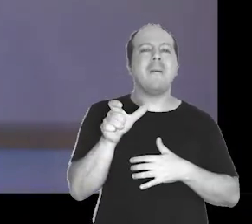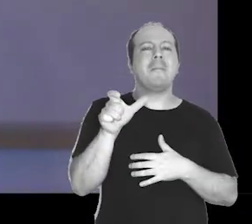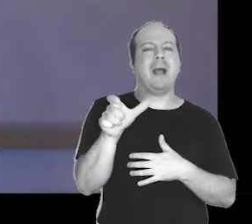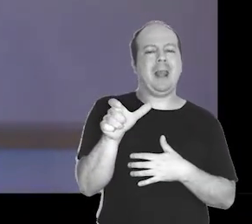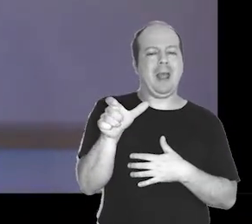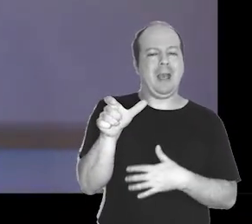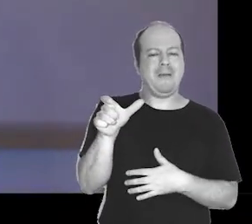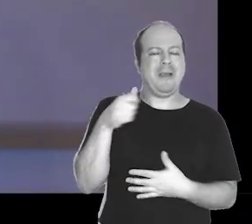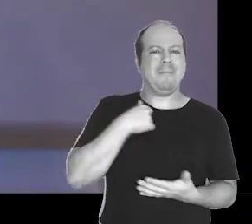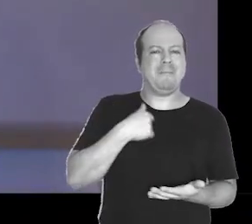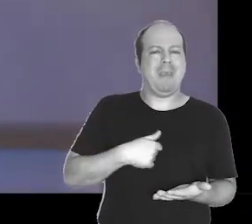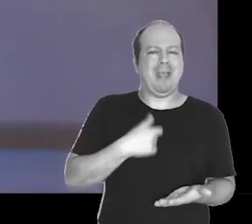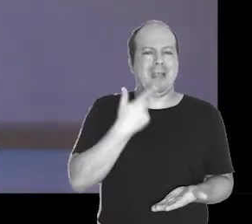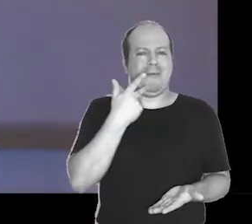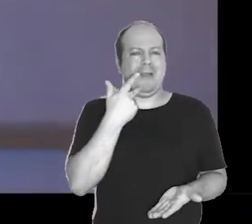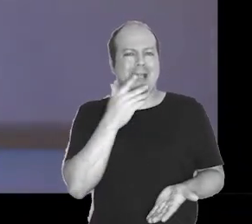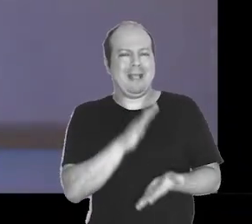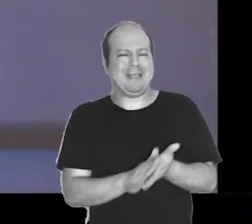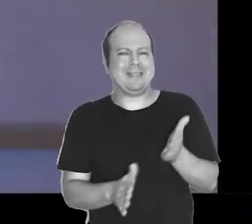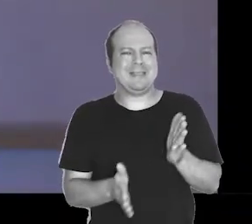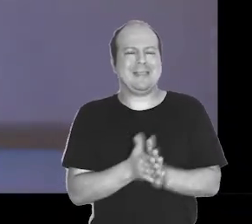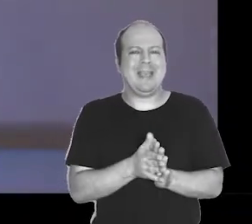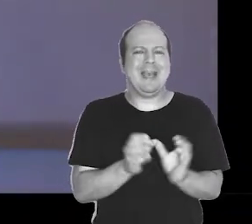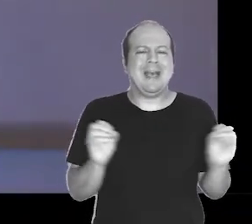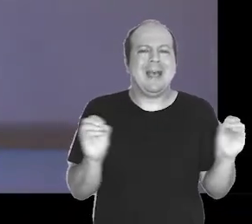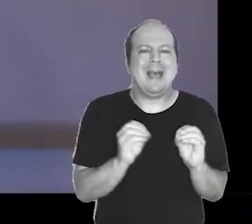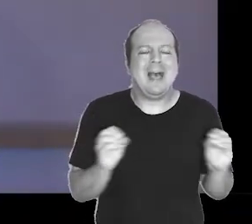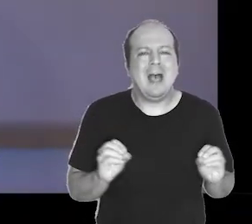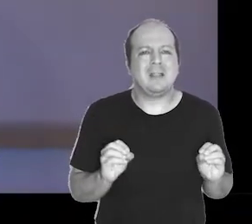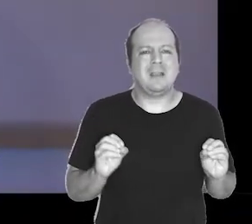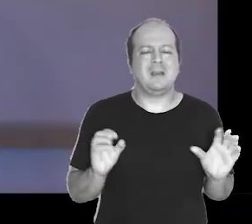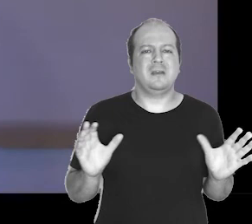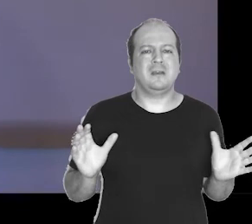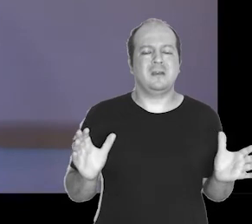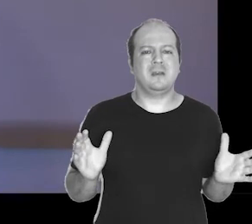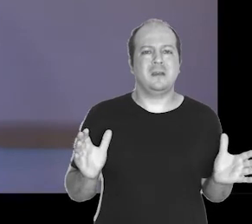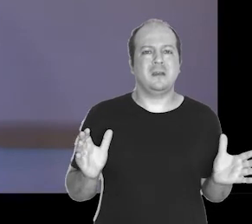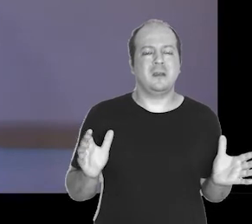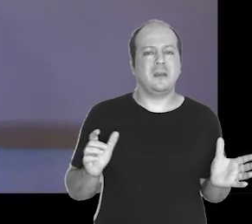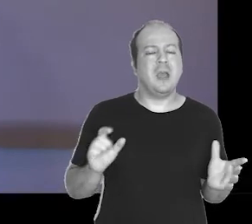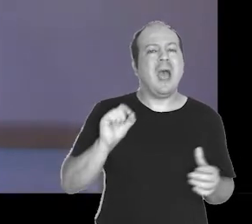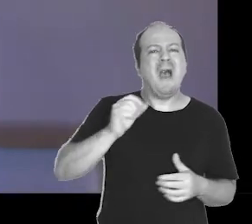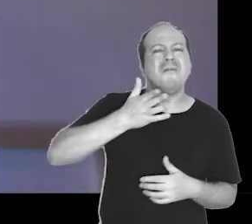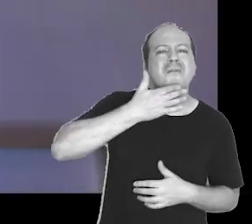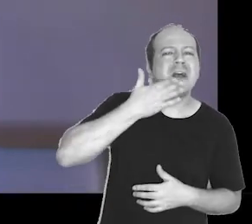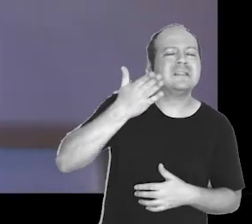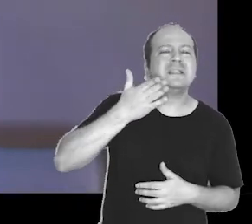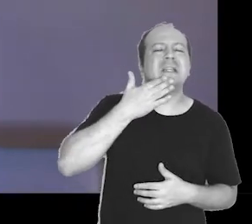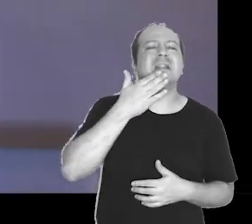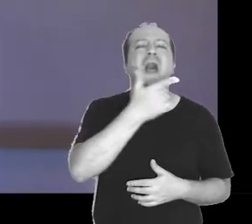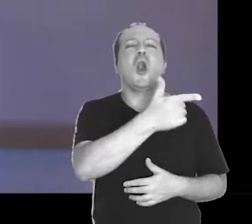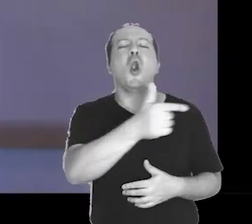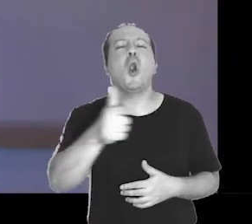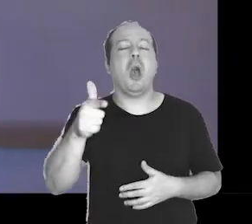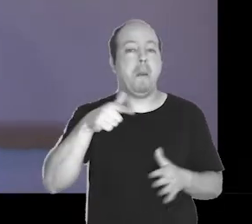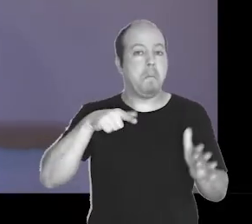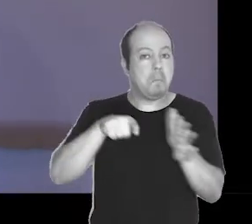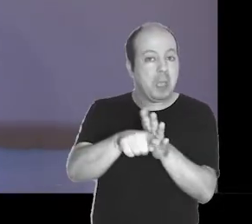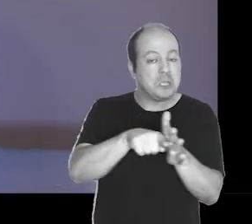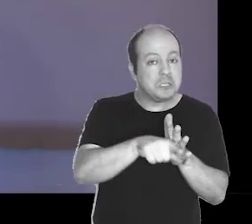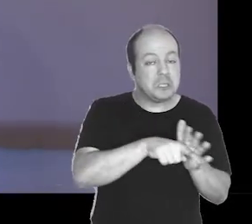certa sem pronunciar uma só sílaba, sem facilitar para seus